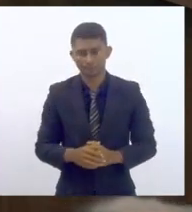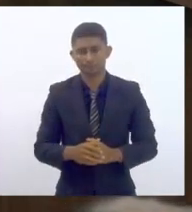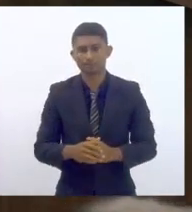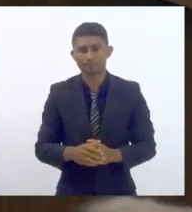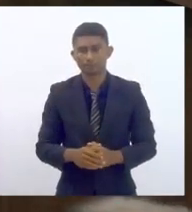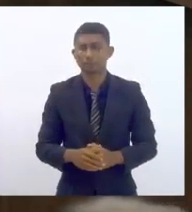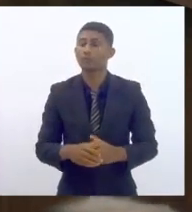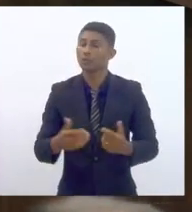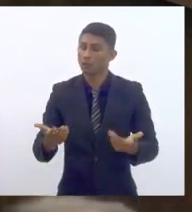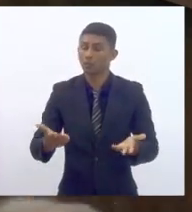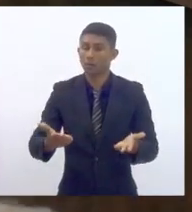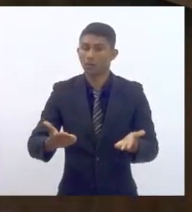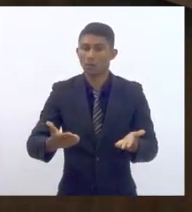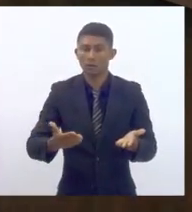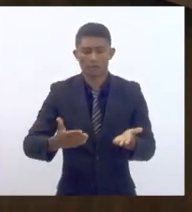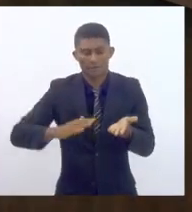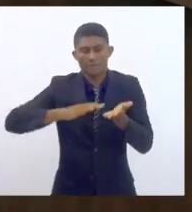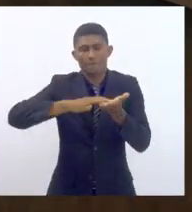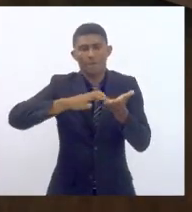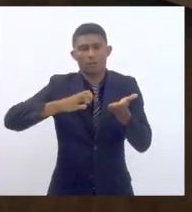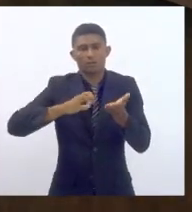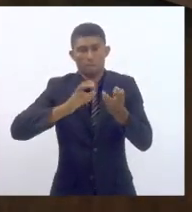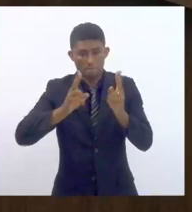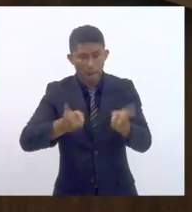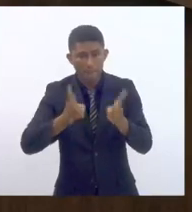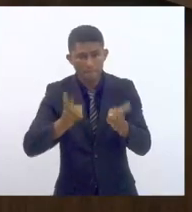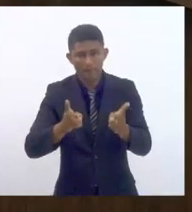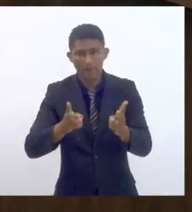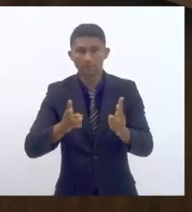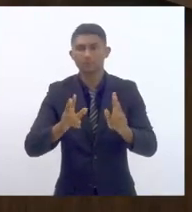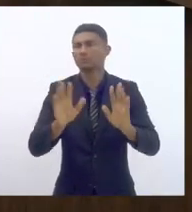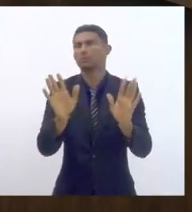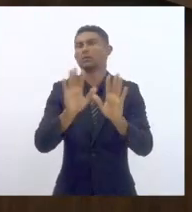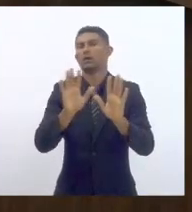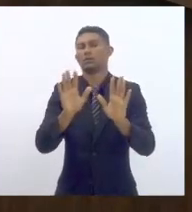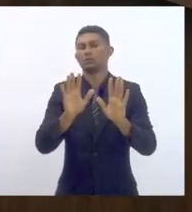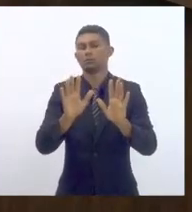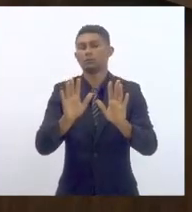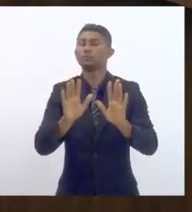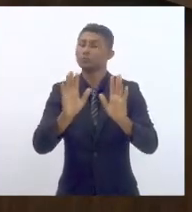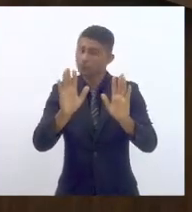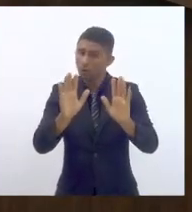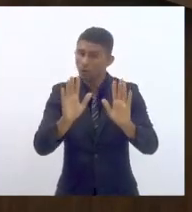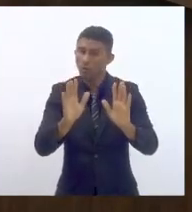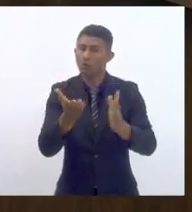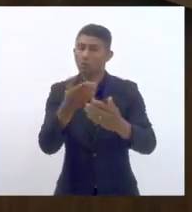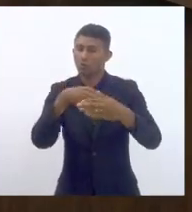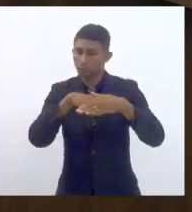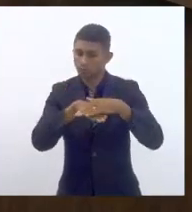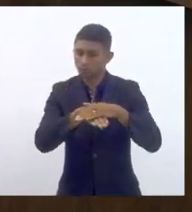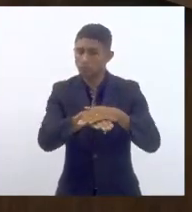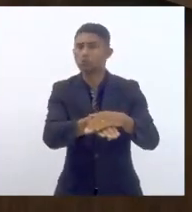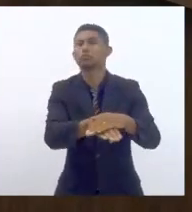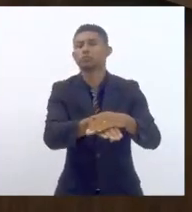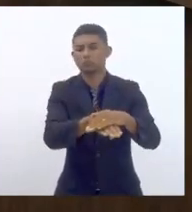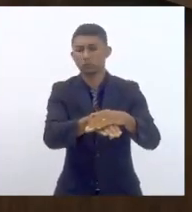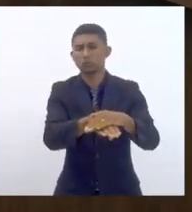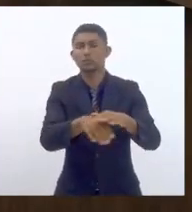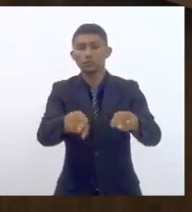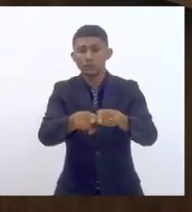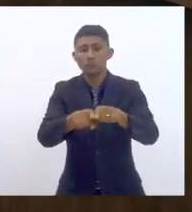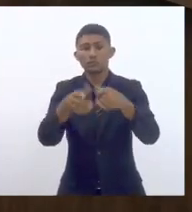não derruba, não mantém o veto, não derruba, fica sobrestado, não